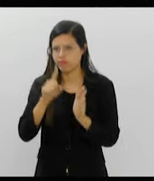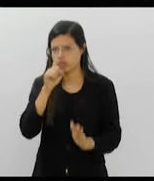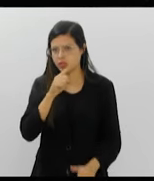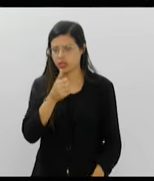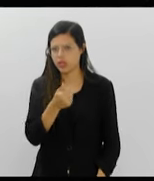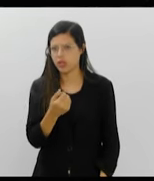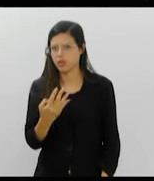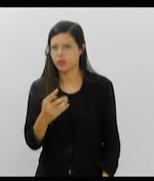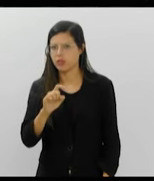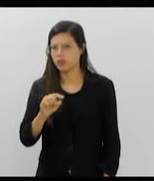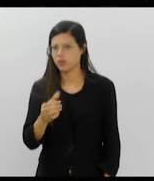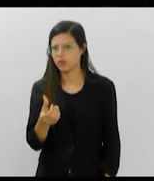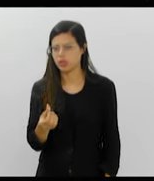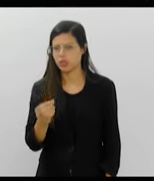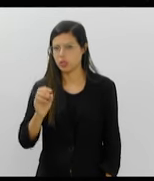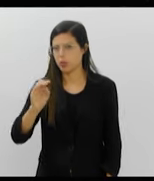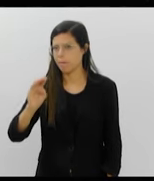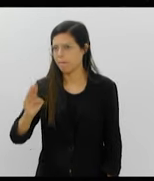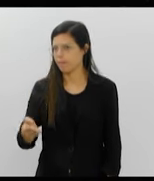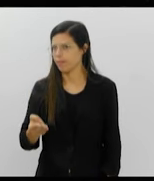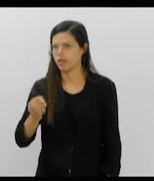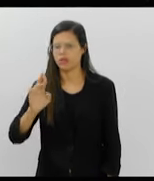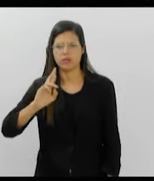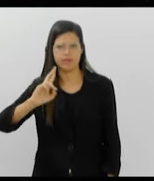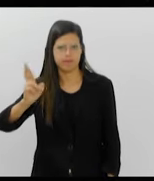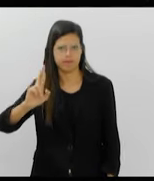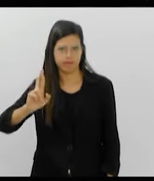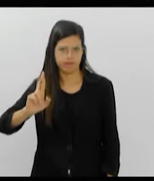bilhões de reais.